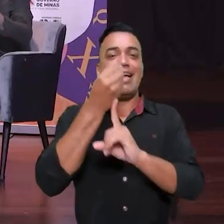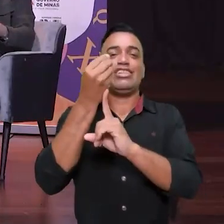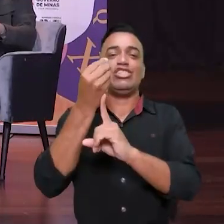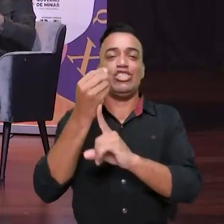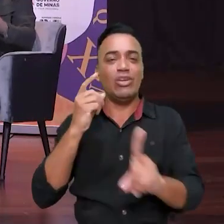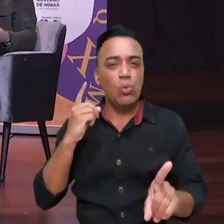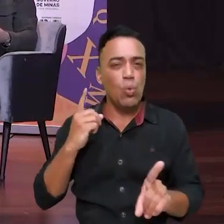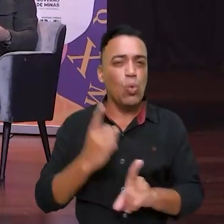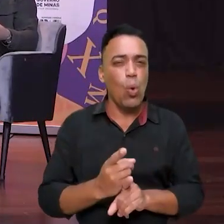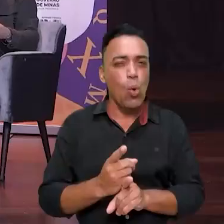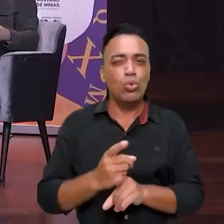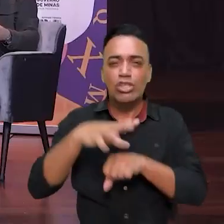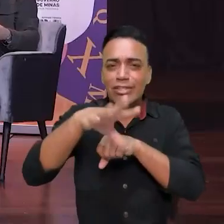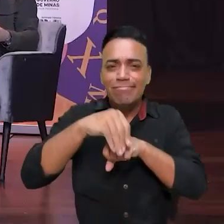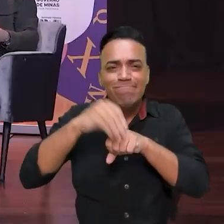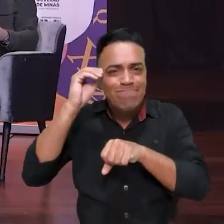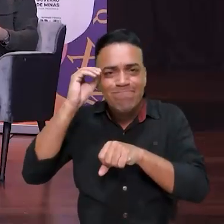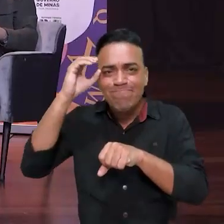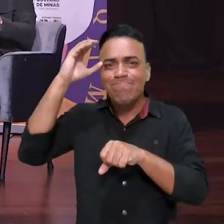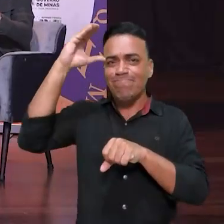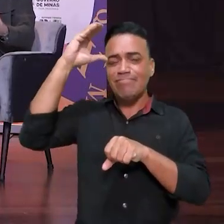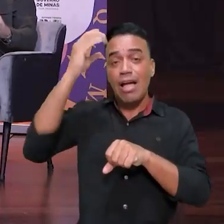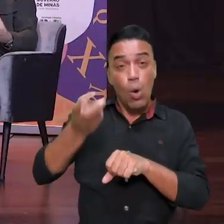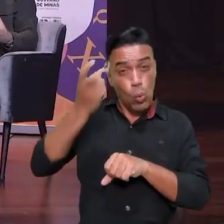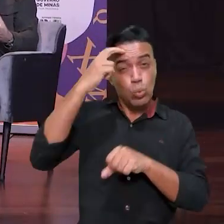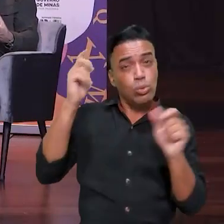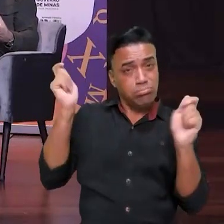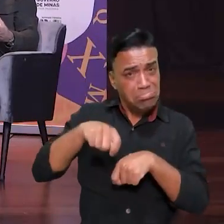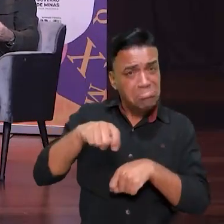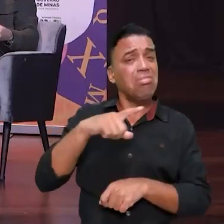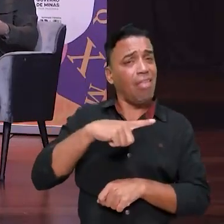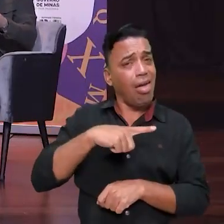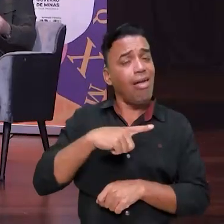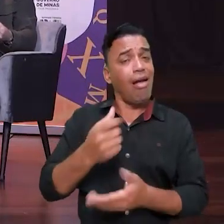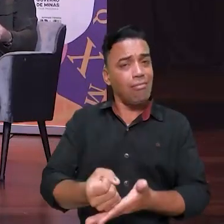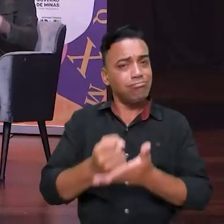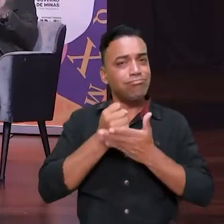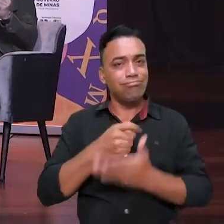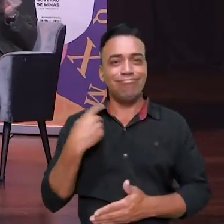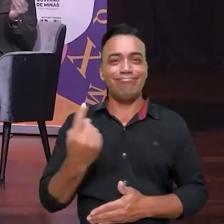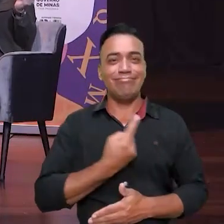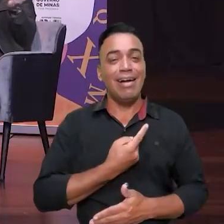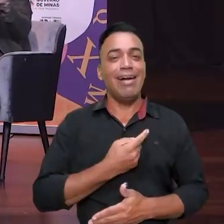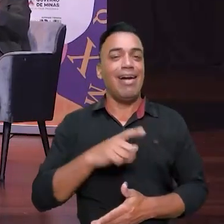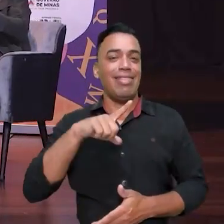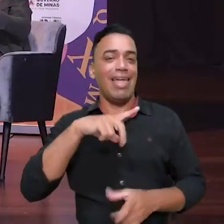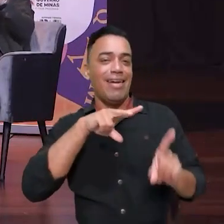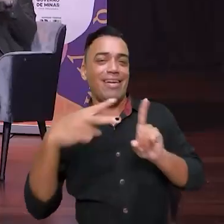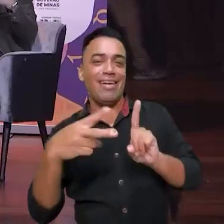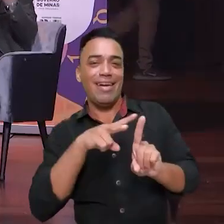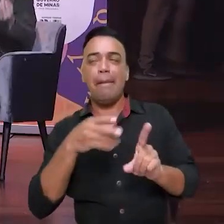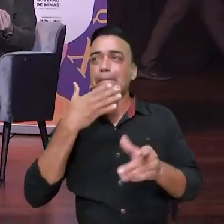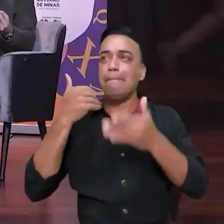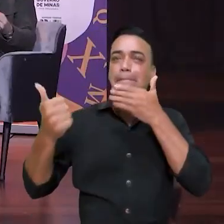cultura com esse encontro de saberes, a cultura tem essa capacidade ela nos ajuda a ter uma visão melhor,